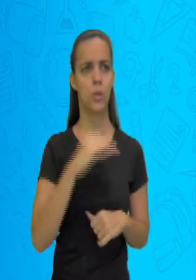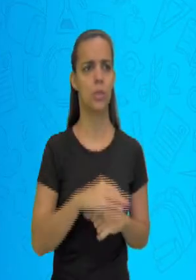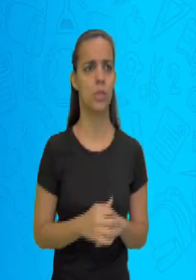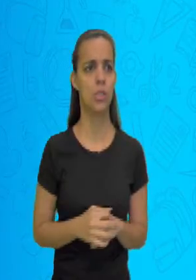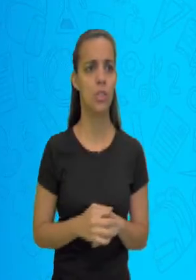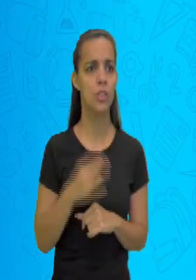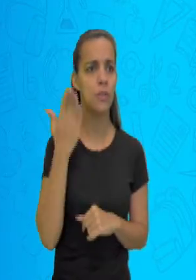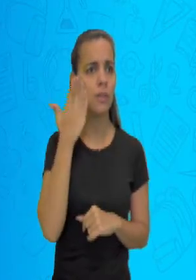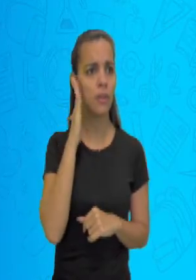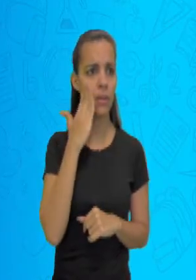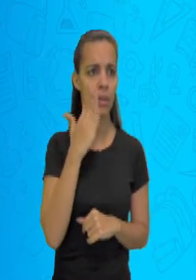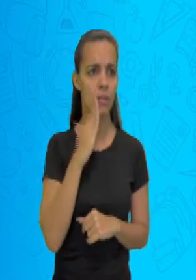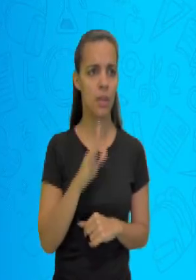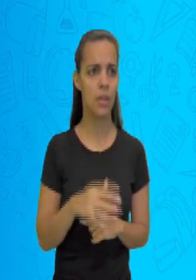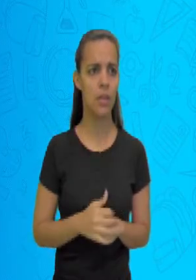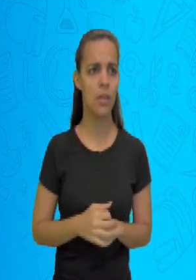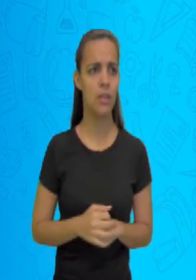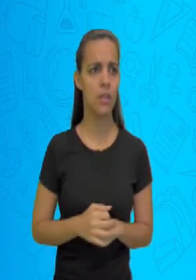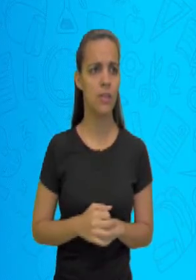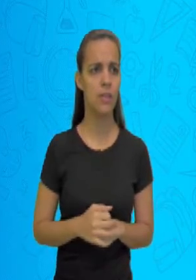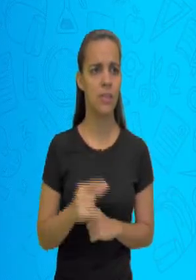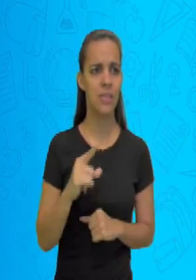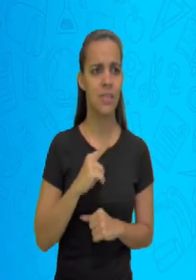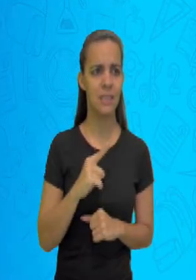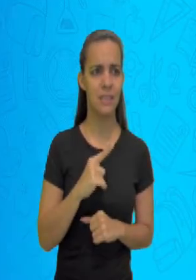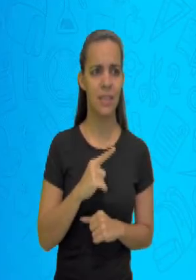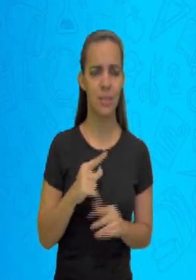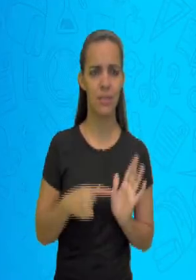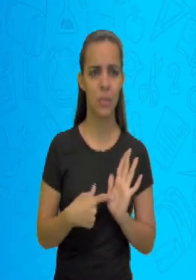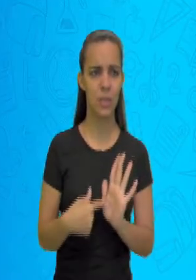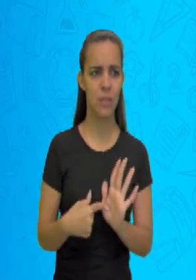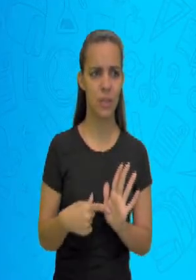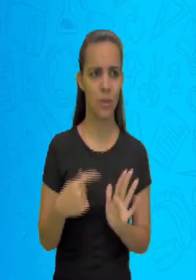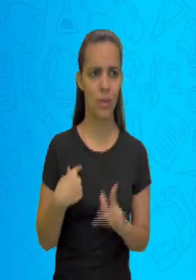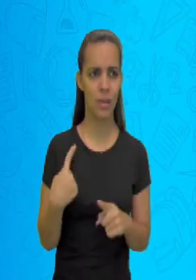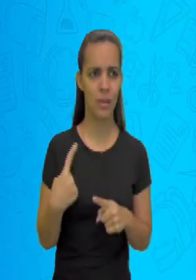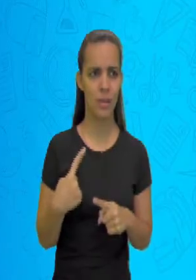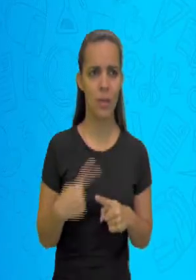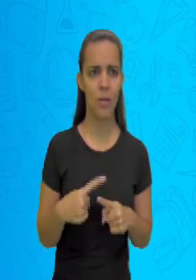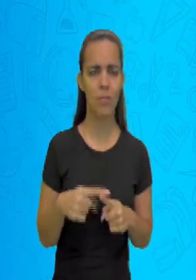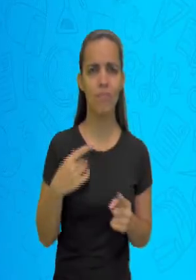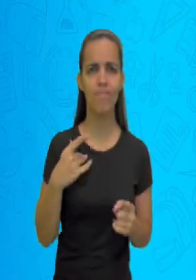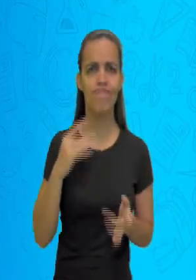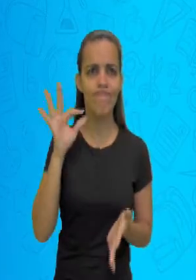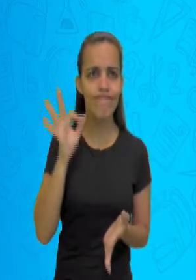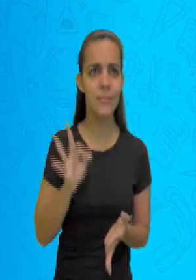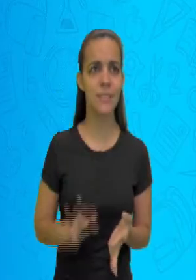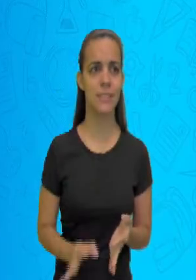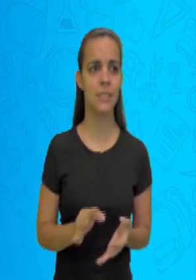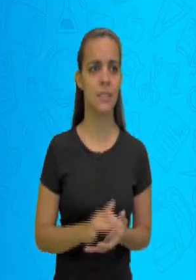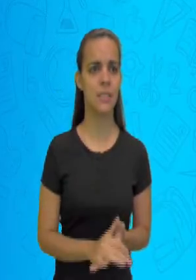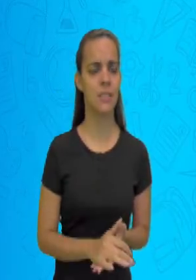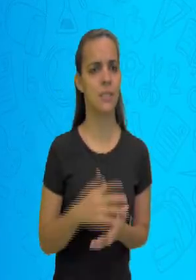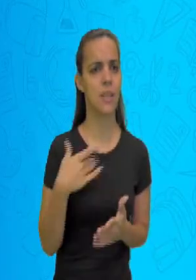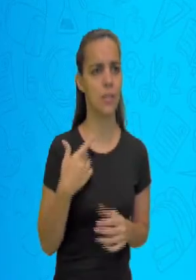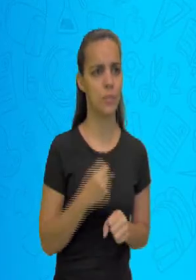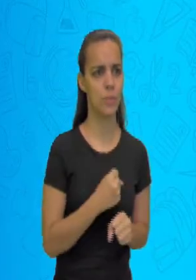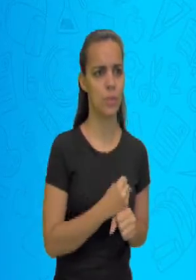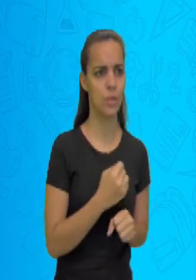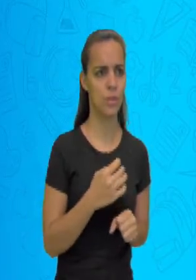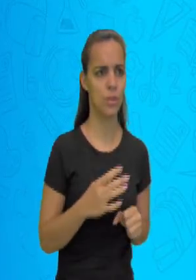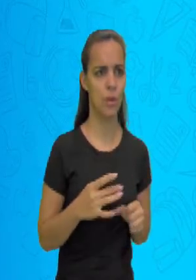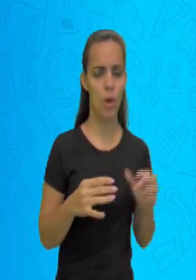falar para vocês de casos que a gente precisa entender o lugar correto de construir cada casa, ou